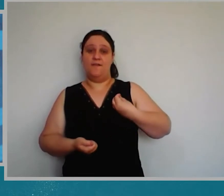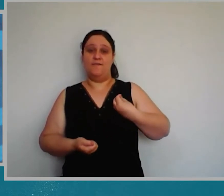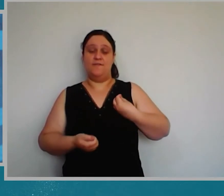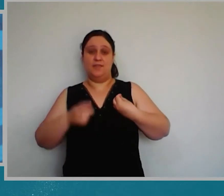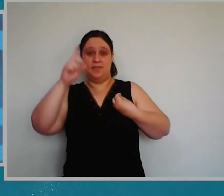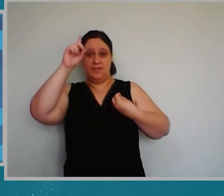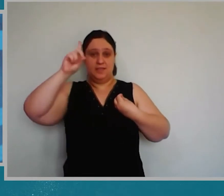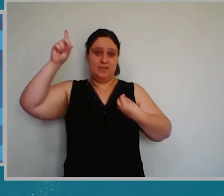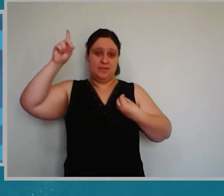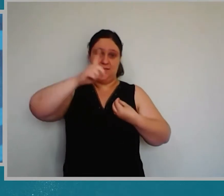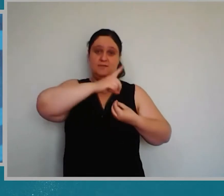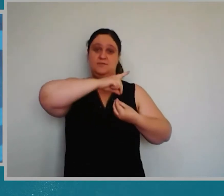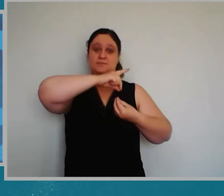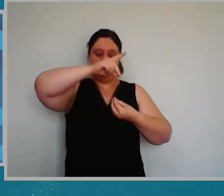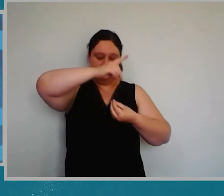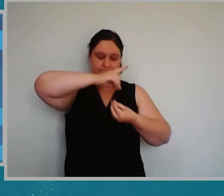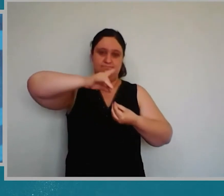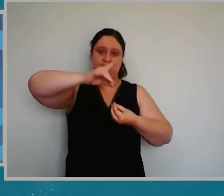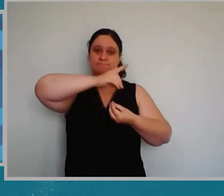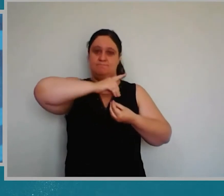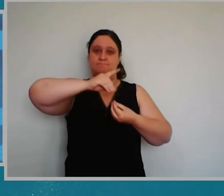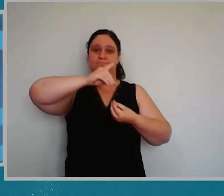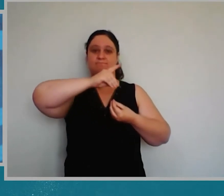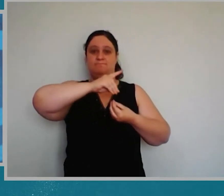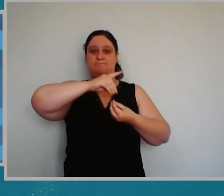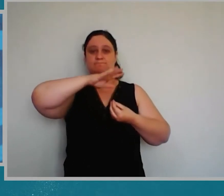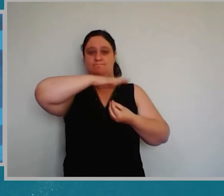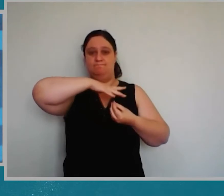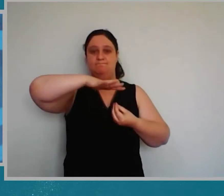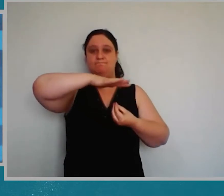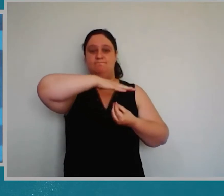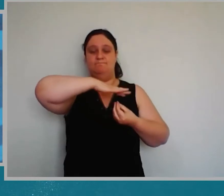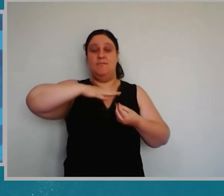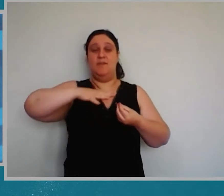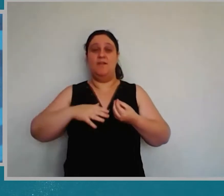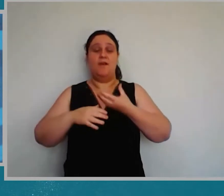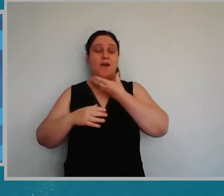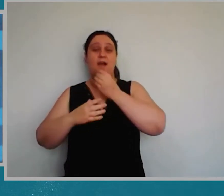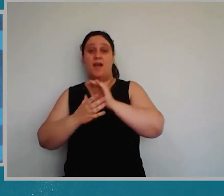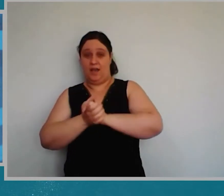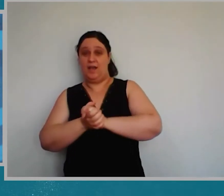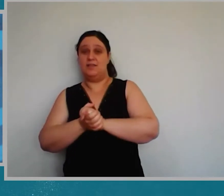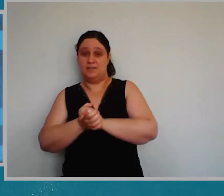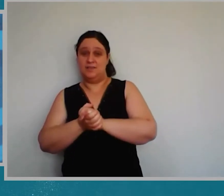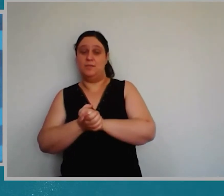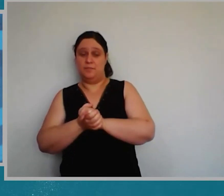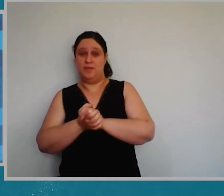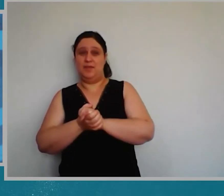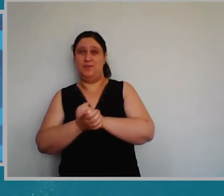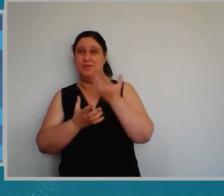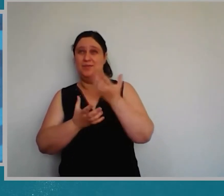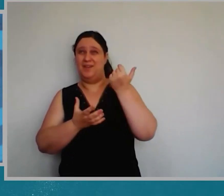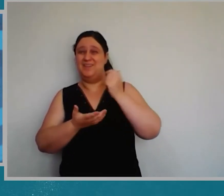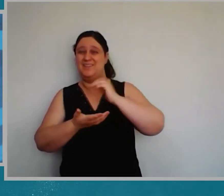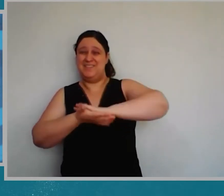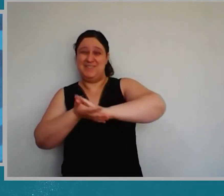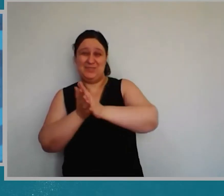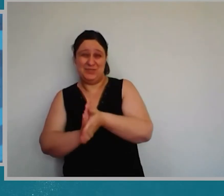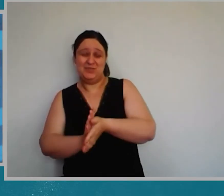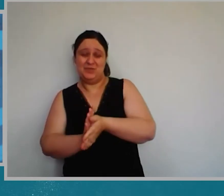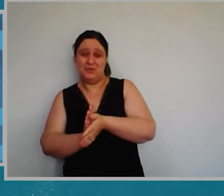vai entrar em ordem. O seu casamento que estava destruído, a sua